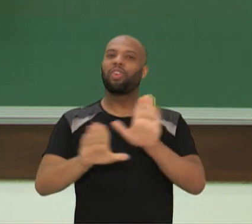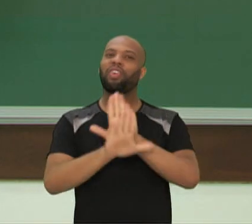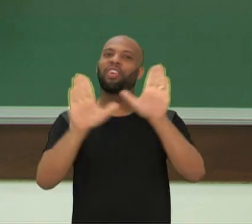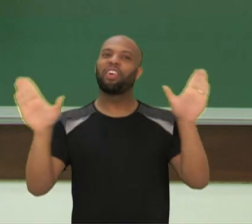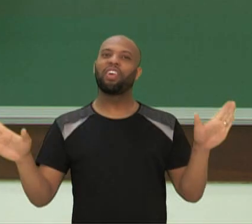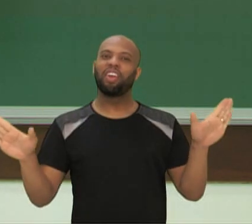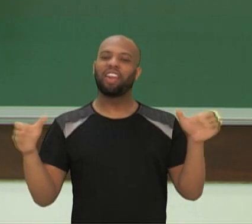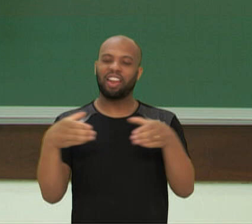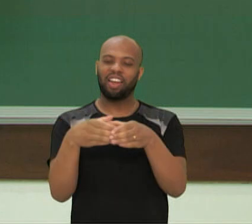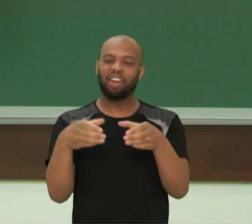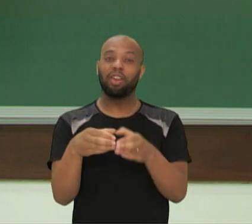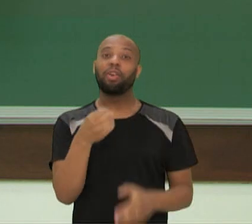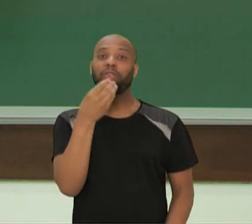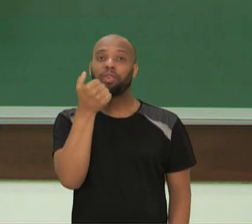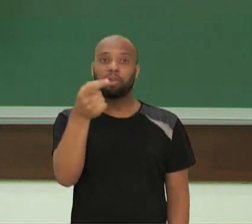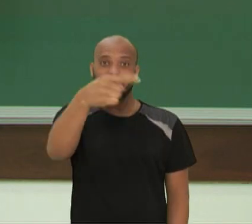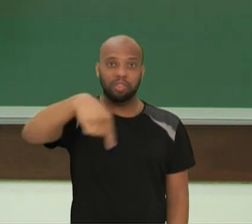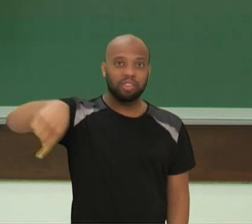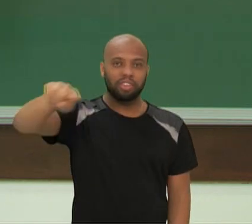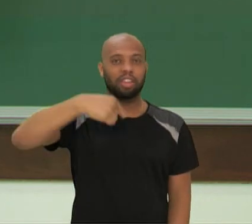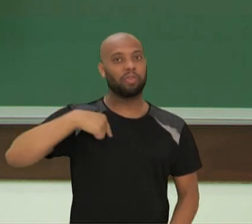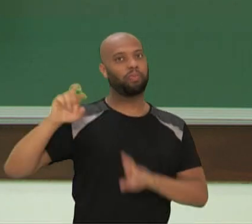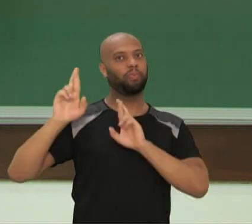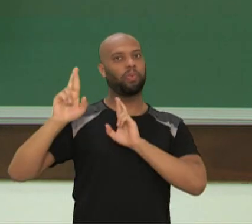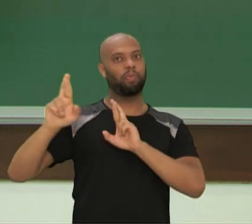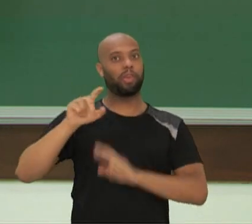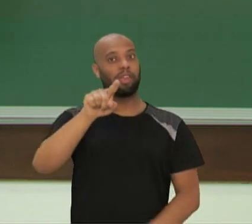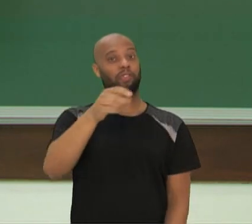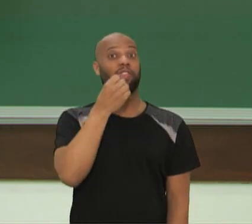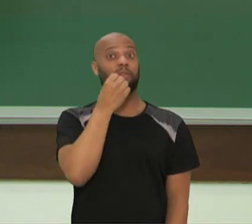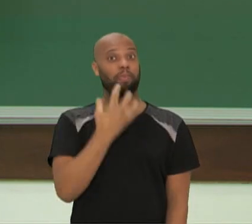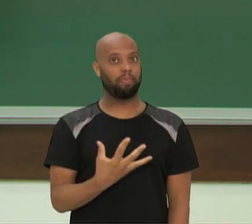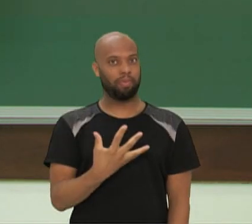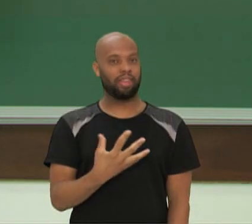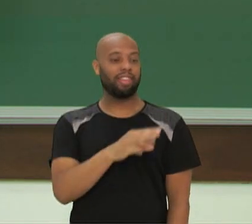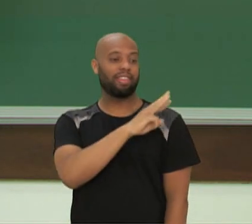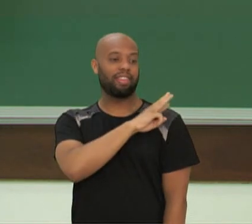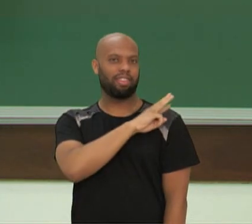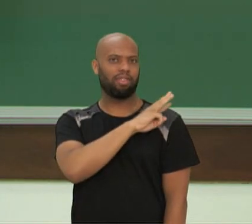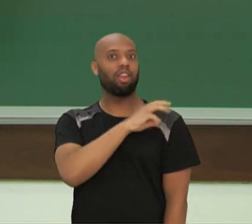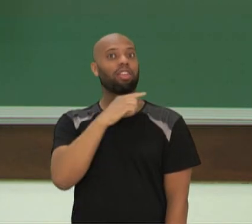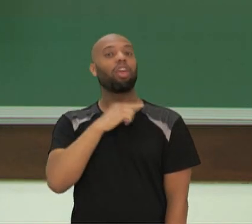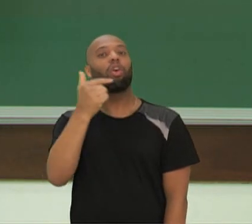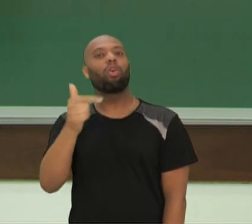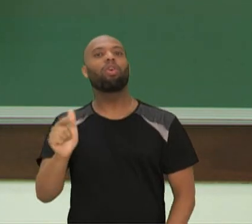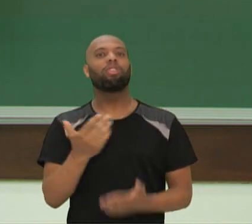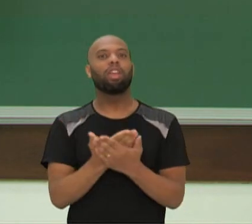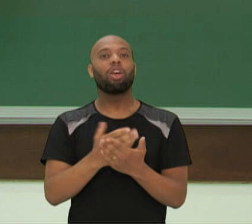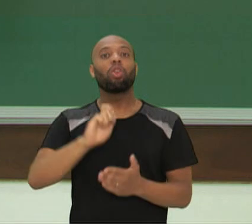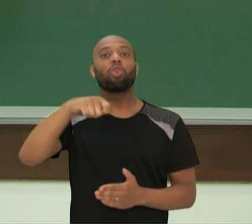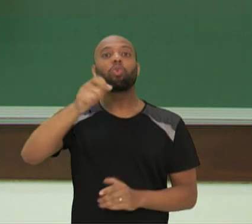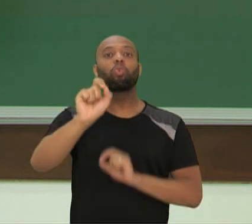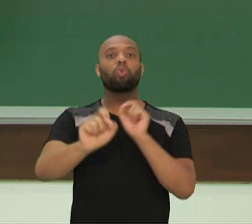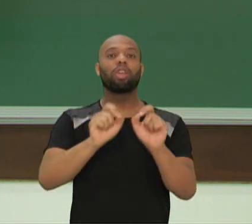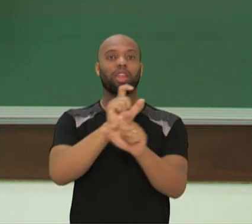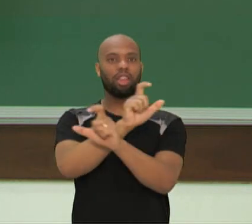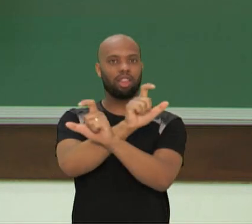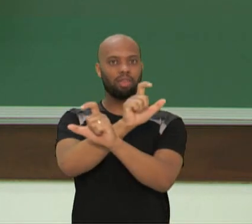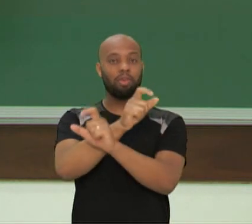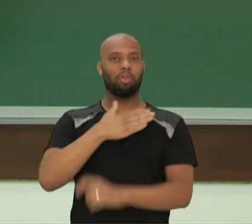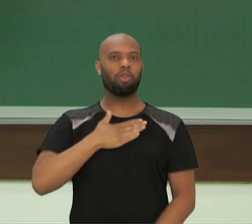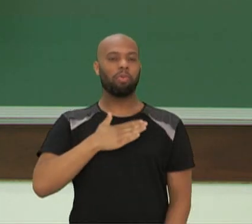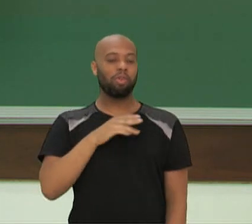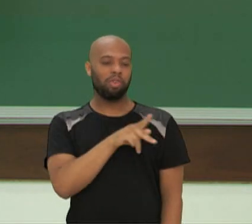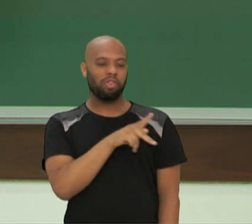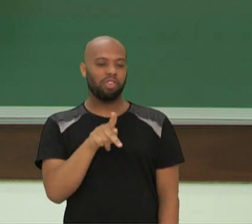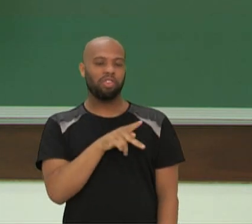Olá, turminha, como é que vocês estão? Espero que estejam todos muito bem. Terceiro ano aí, mais uma aulinha sobre hipérbole comigo, professora